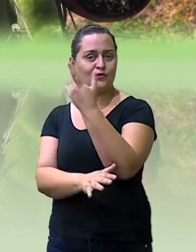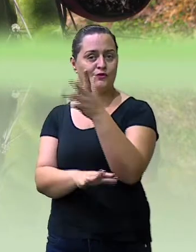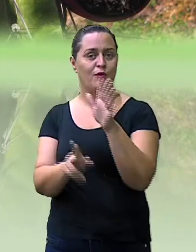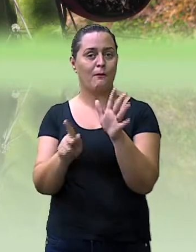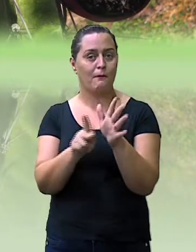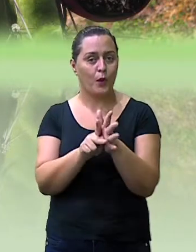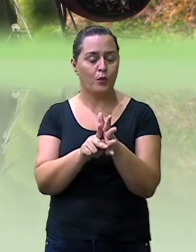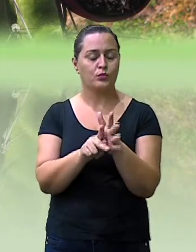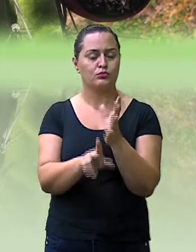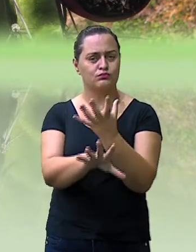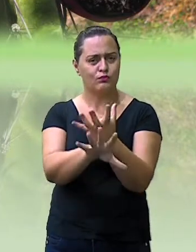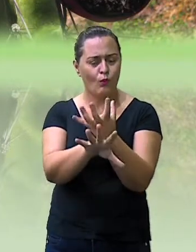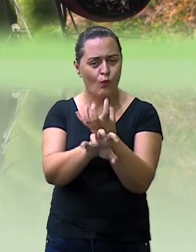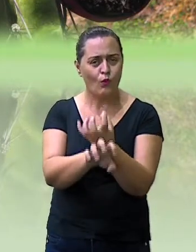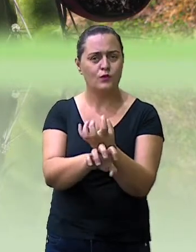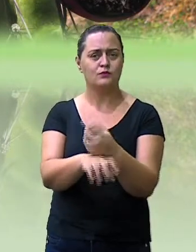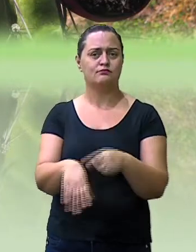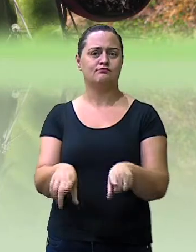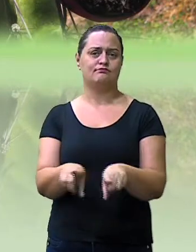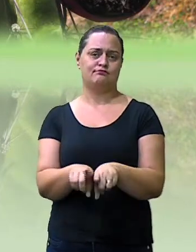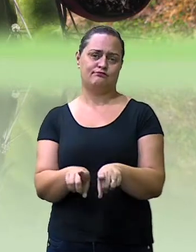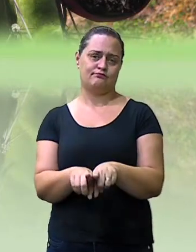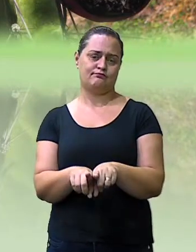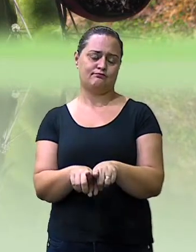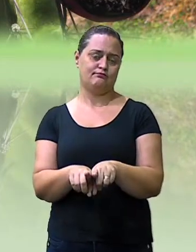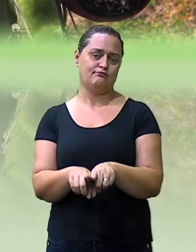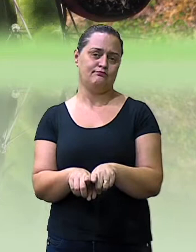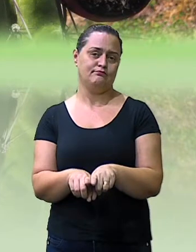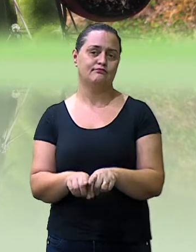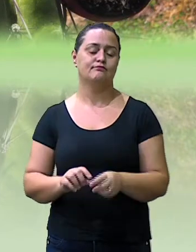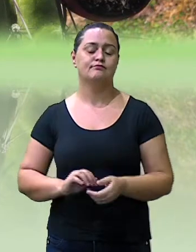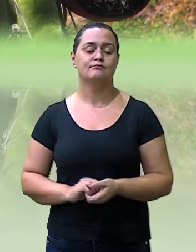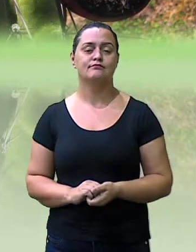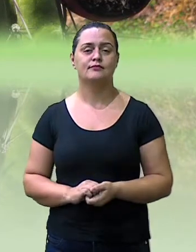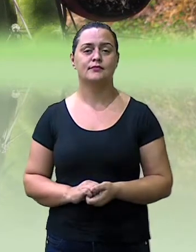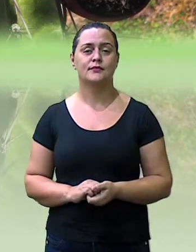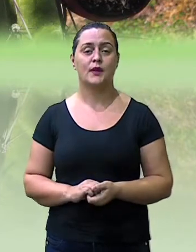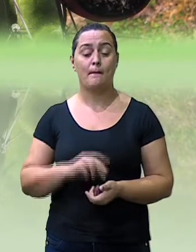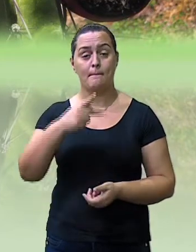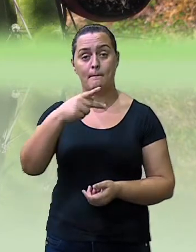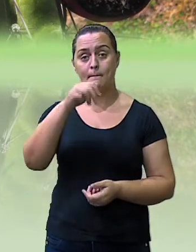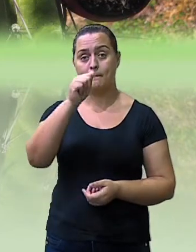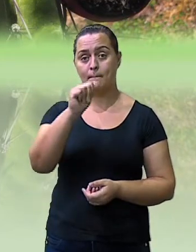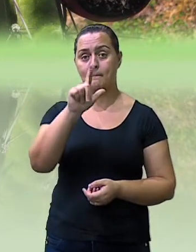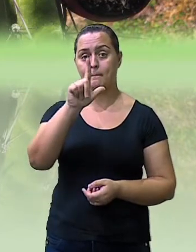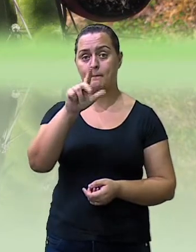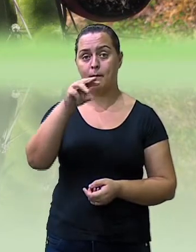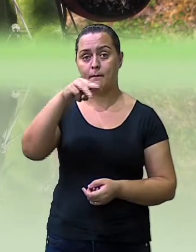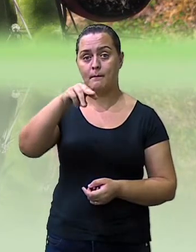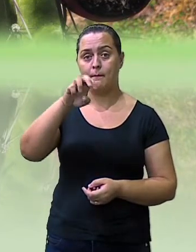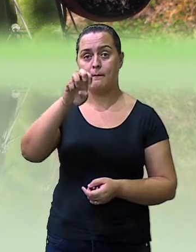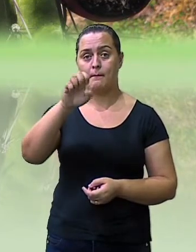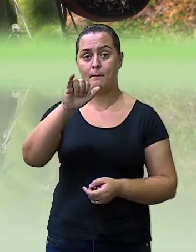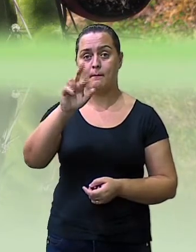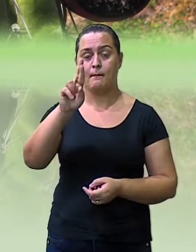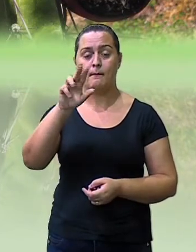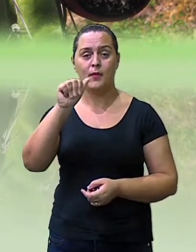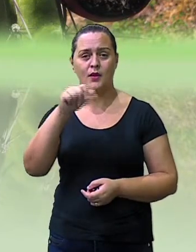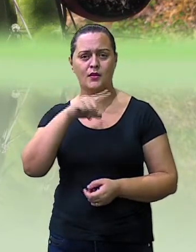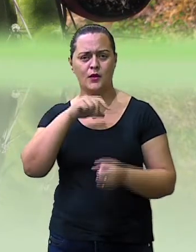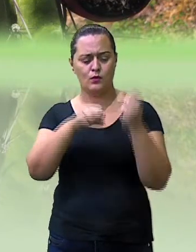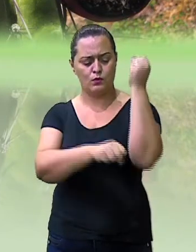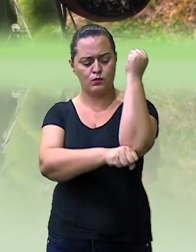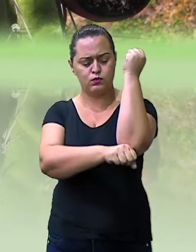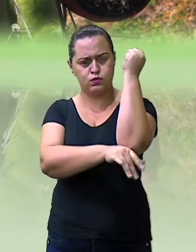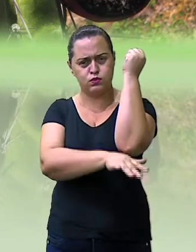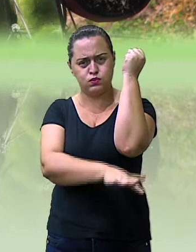macambira, algumas palmeiras e o juazeiro, que possuem raízes bem profundas para absorver a água do